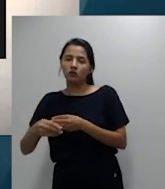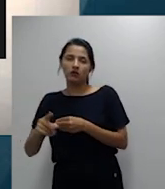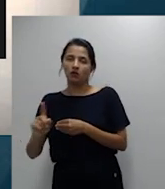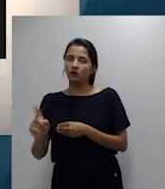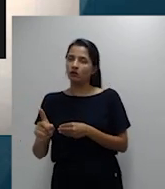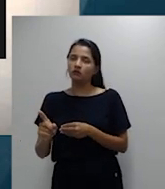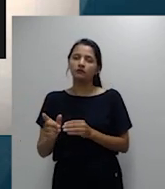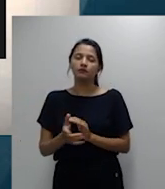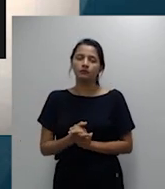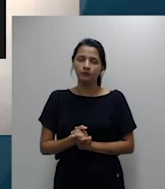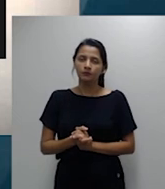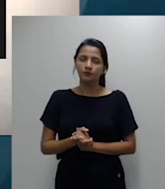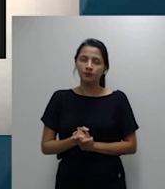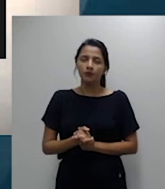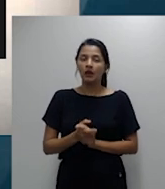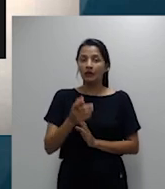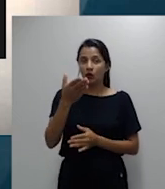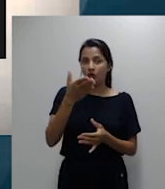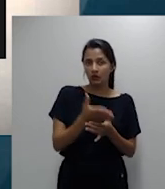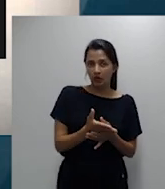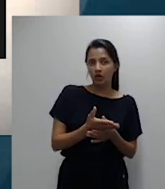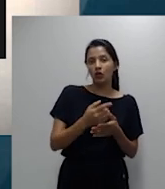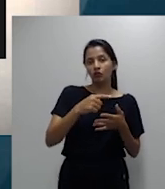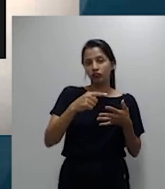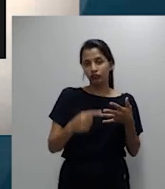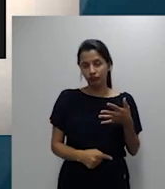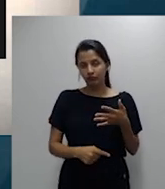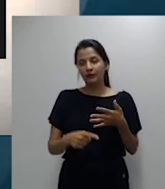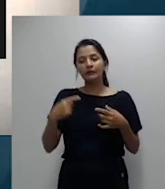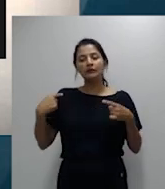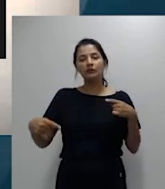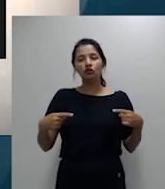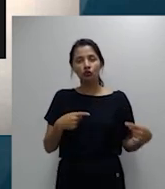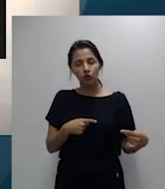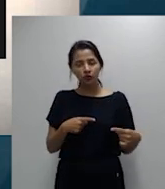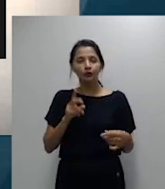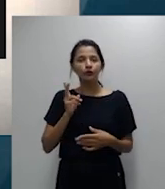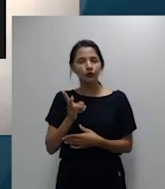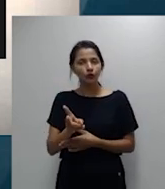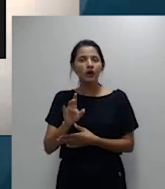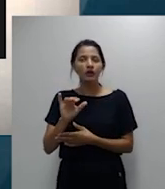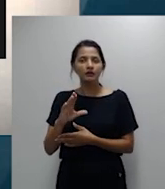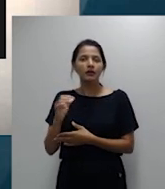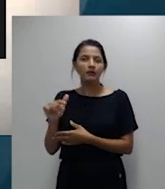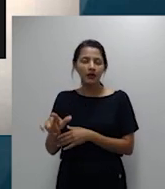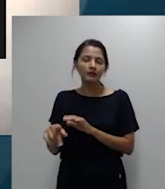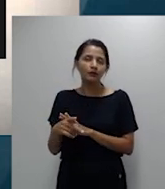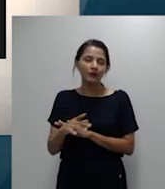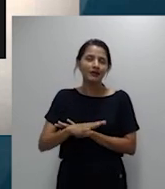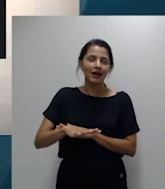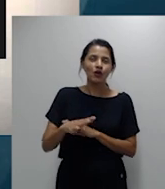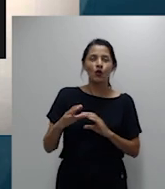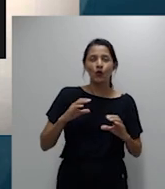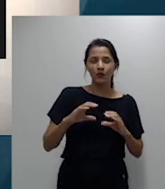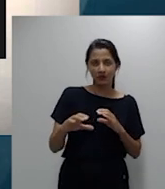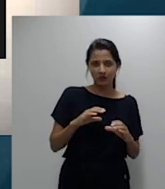o campo dos autos em que se discute a incidência do ICMS comunicação sobre o serviço de provimento de